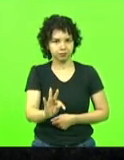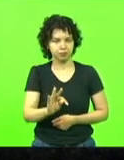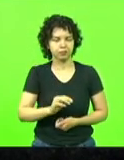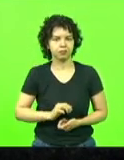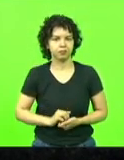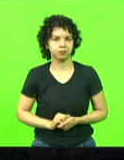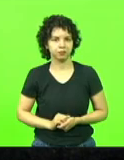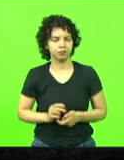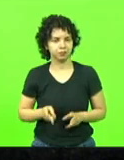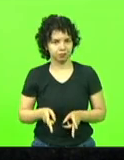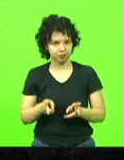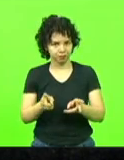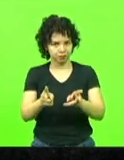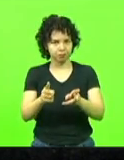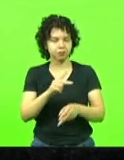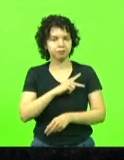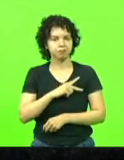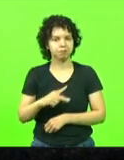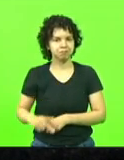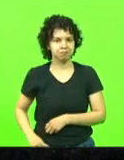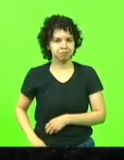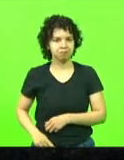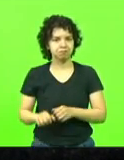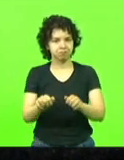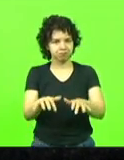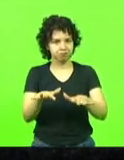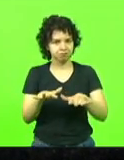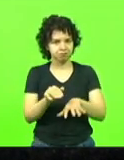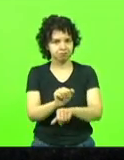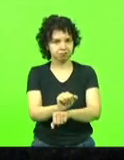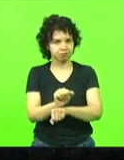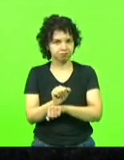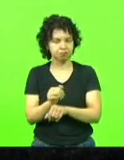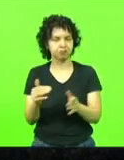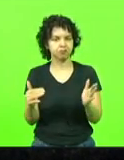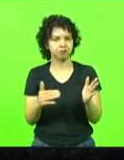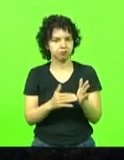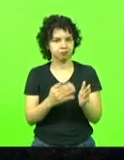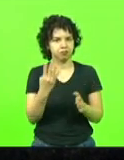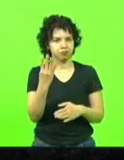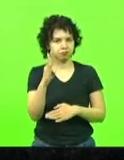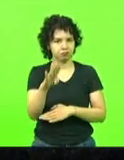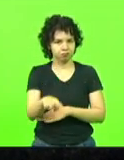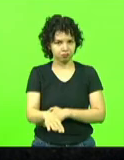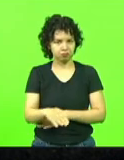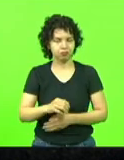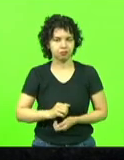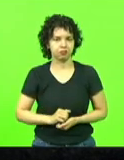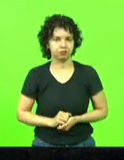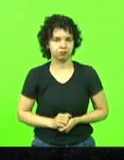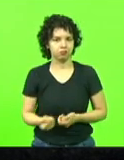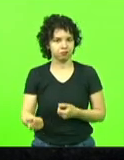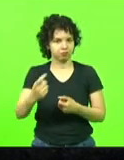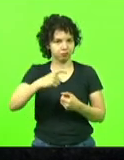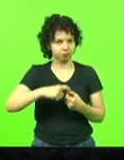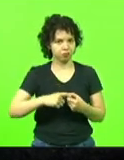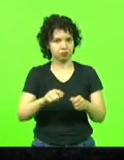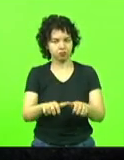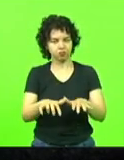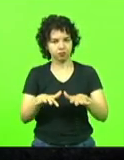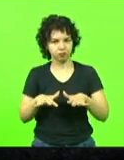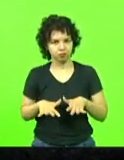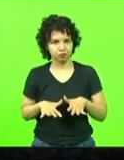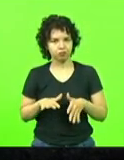contínuo. O senhor presidente suspendeu a sessão até às 16 horas. Reaberta a sessão. O senhor presidente